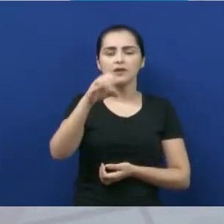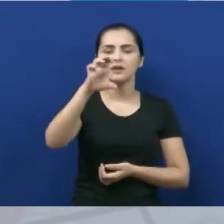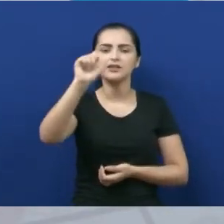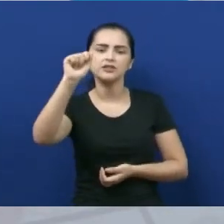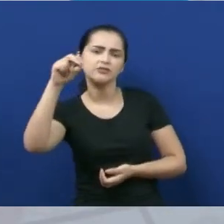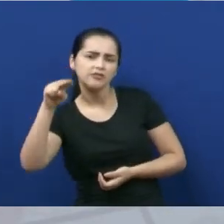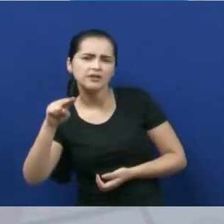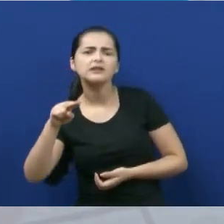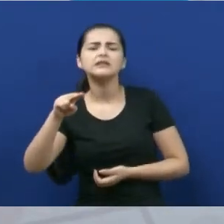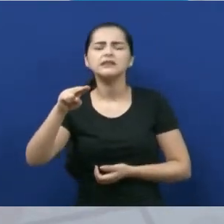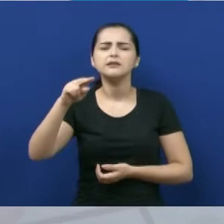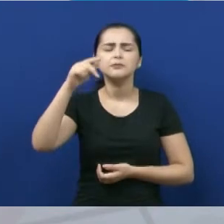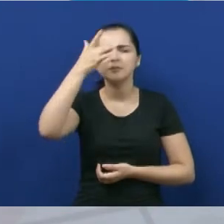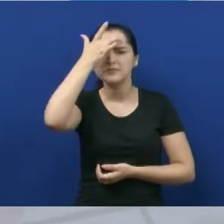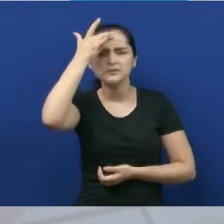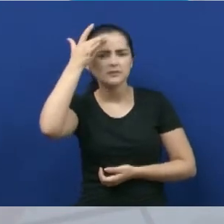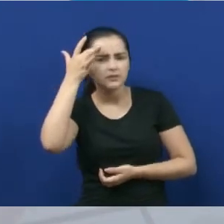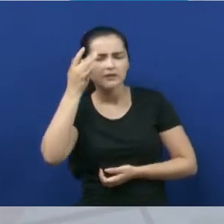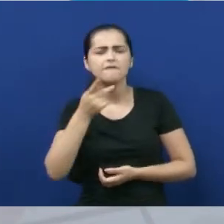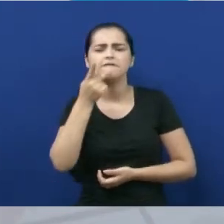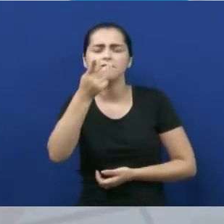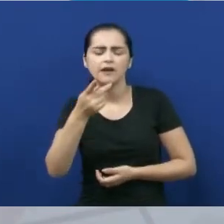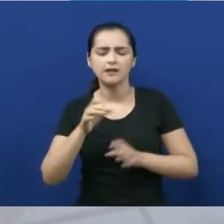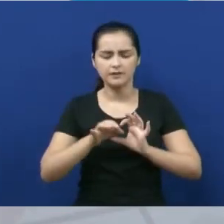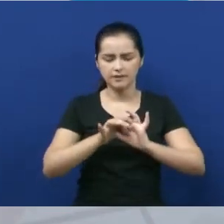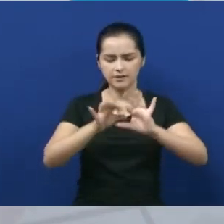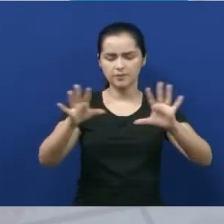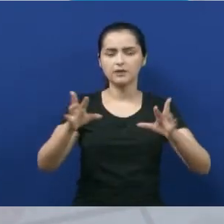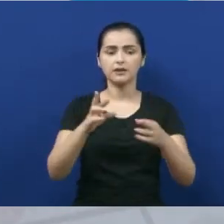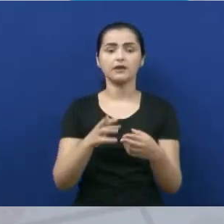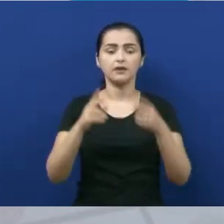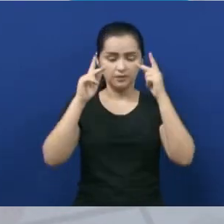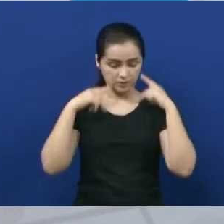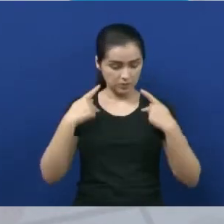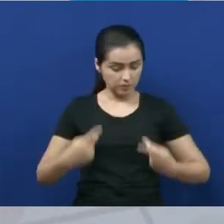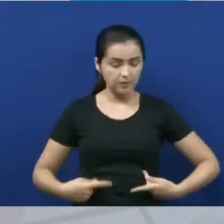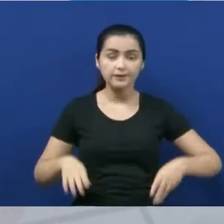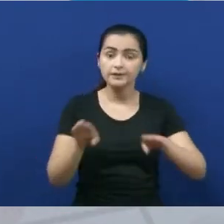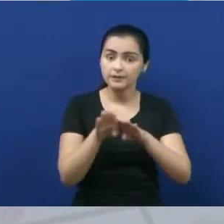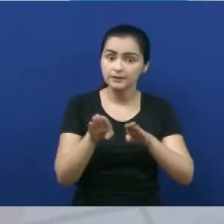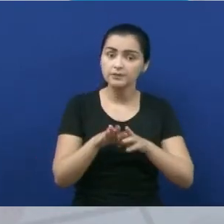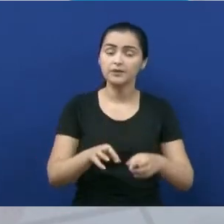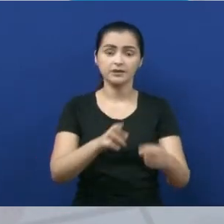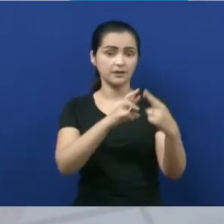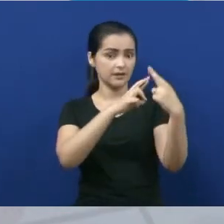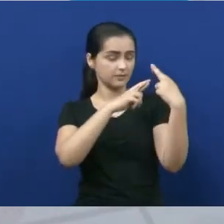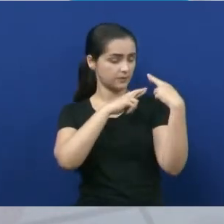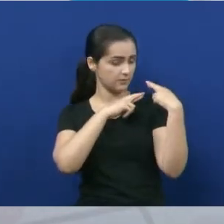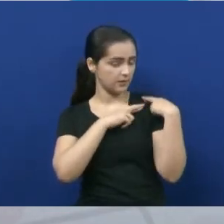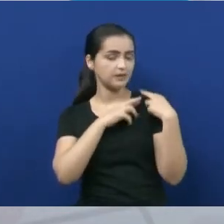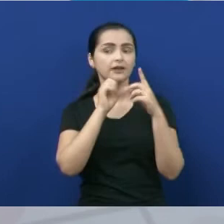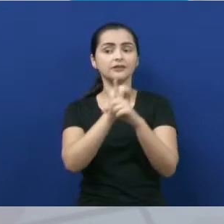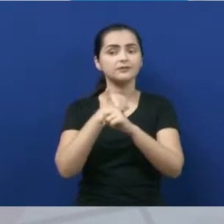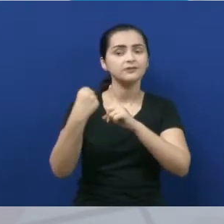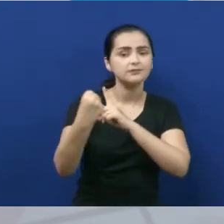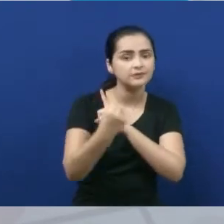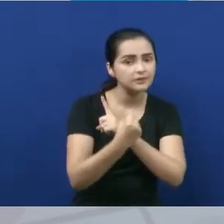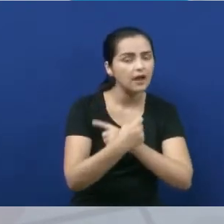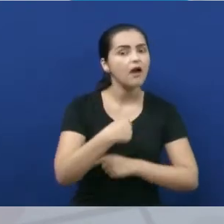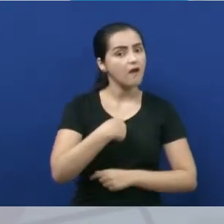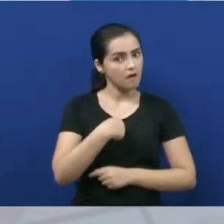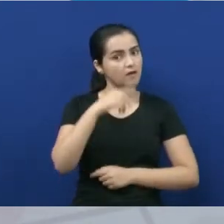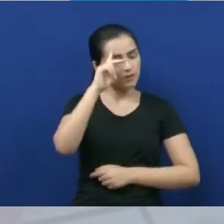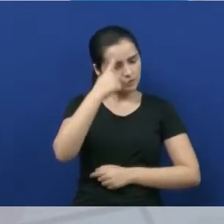liberdade humana Ele fala também de responsabilidade social eu sou responsável por aquilo que o meu